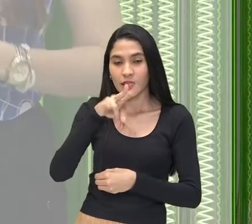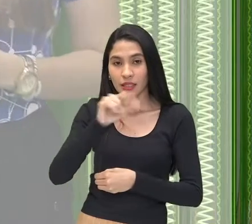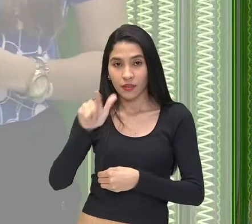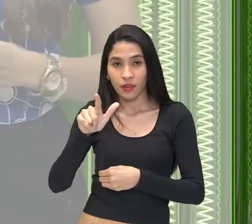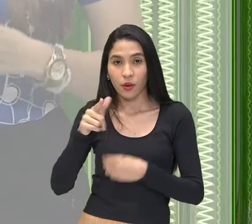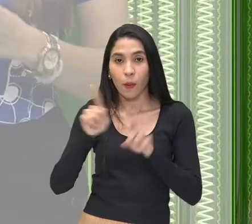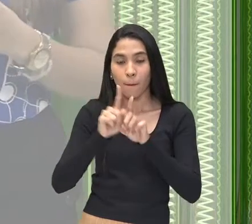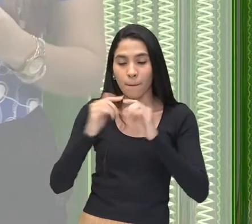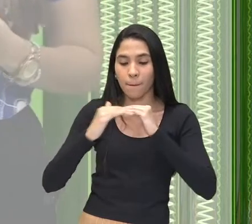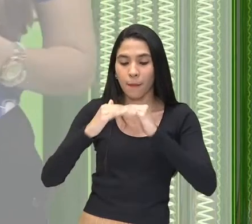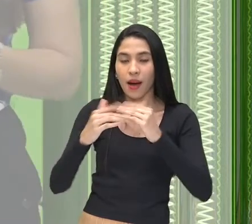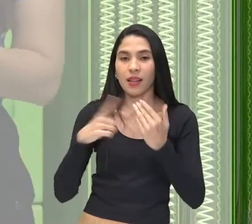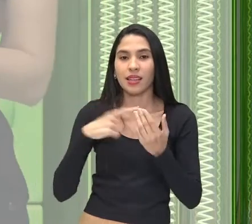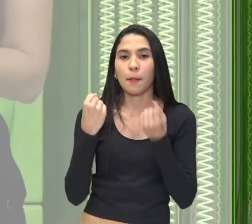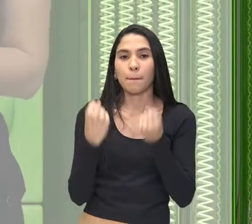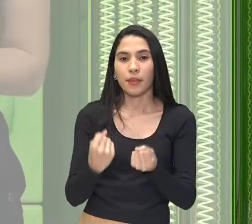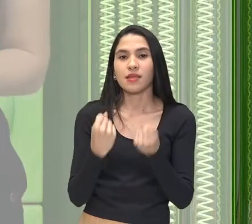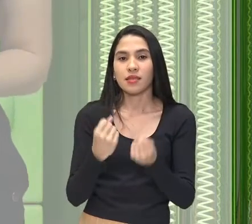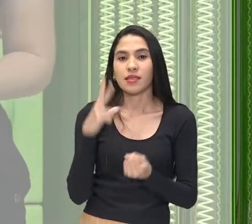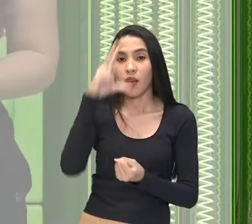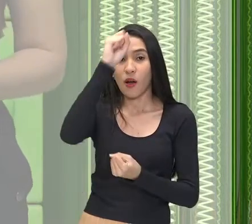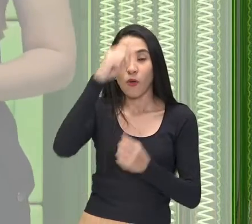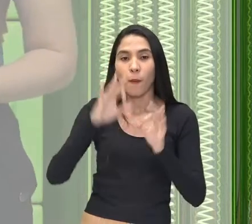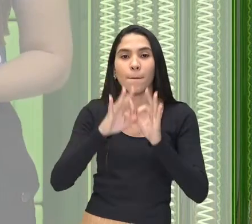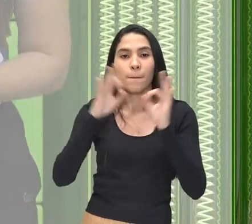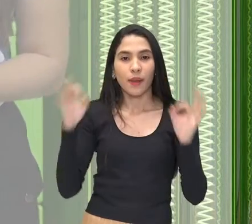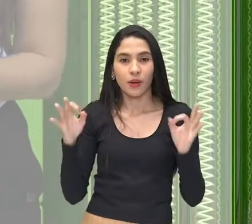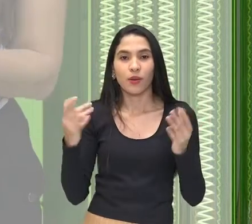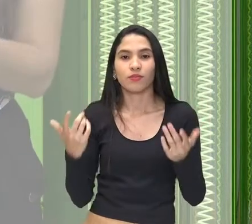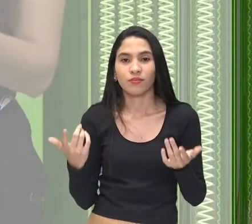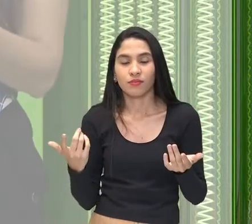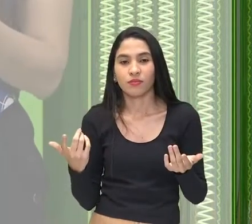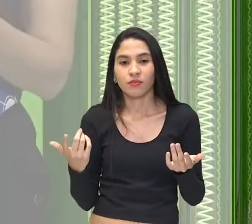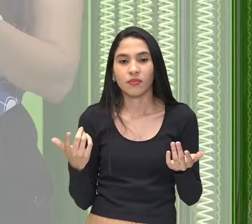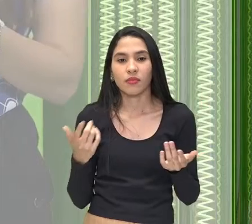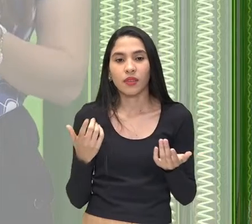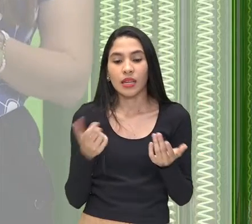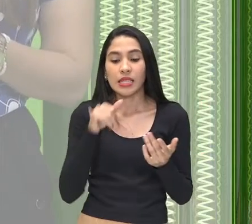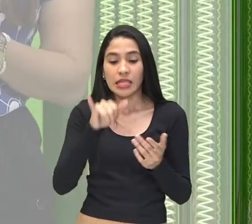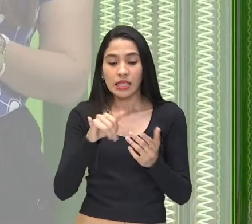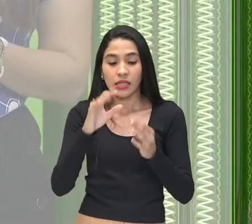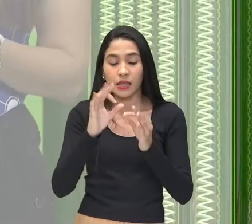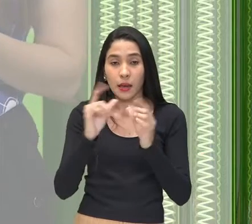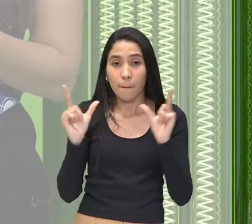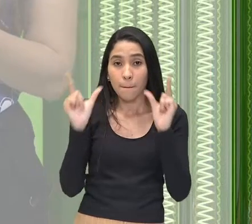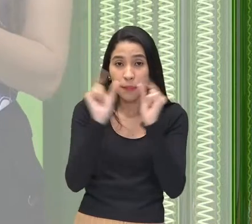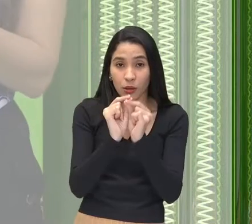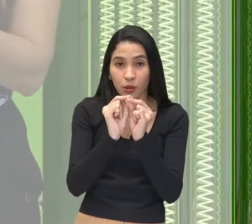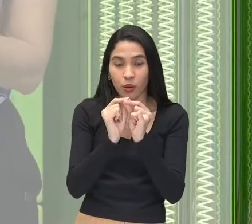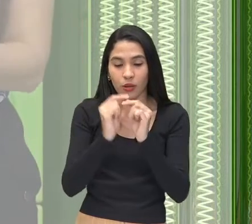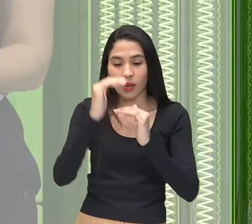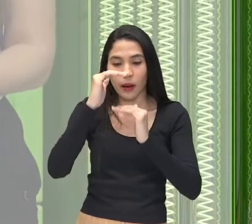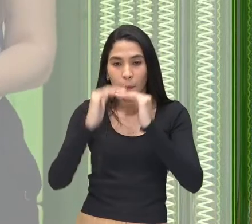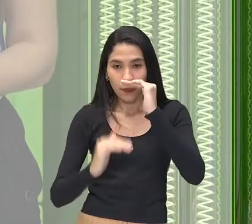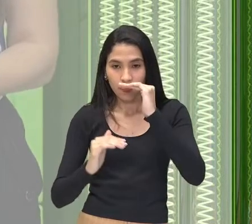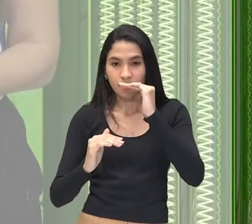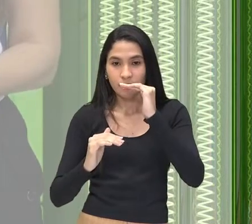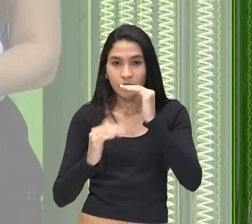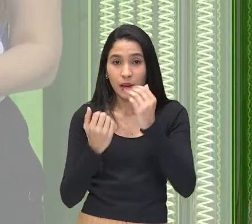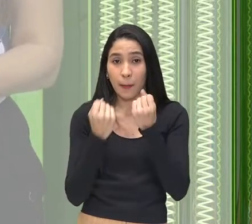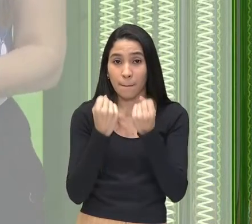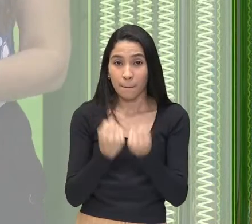tem uma pressão atmosférica maior. Então, quanto menor a altitude, maior a